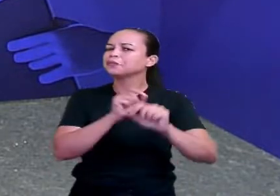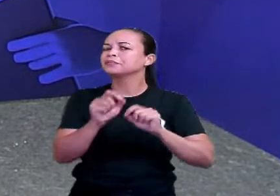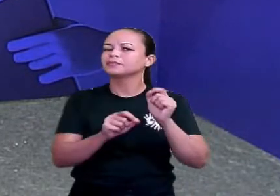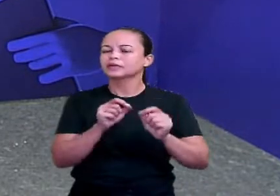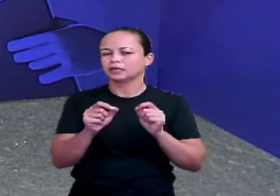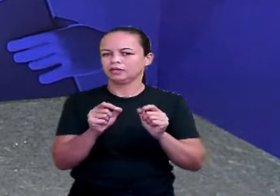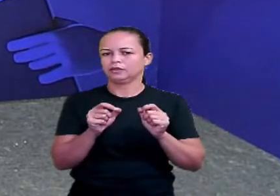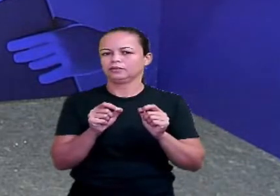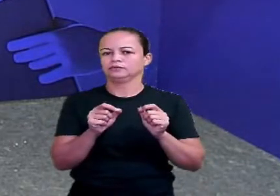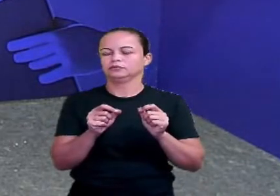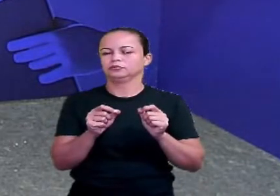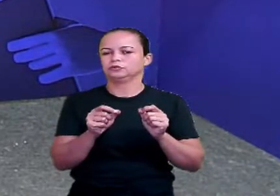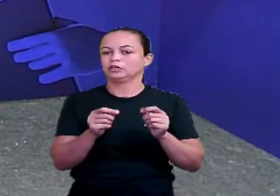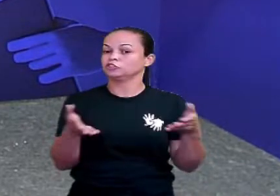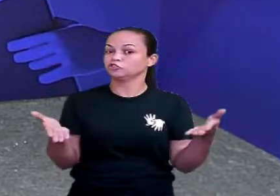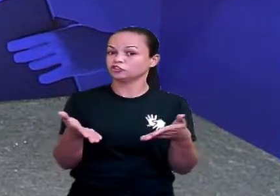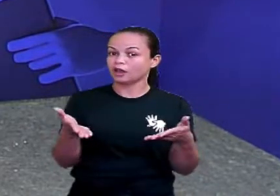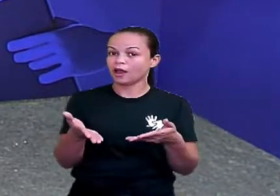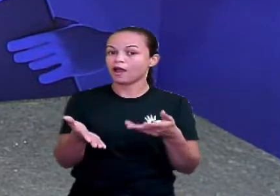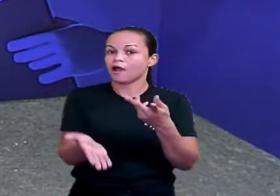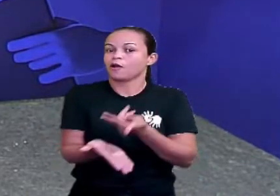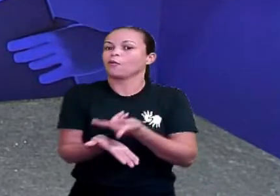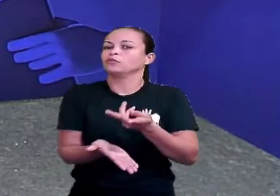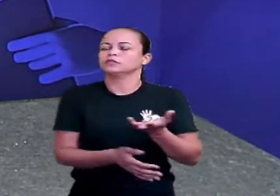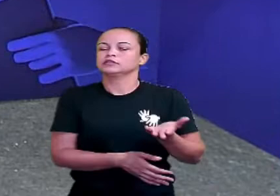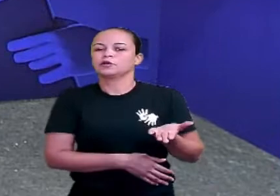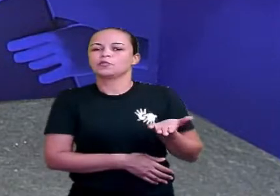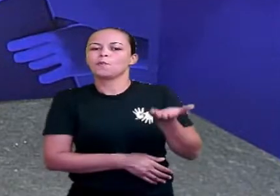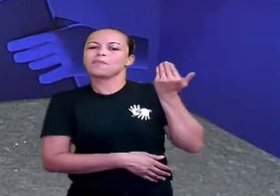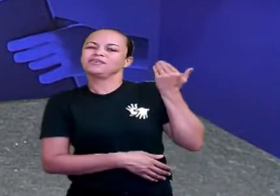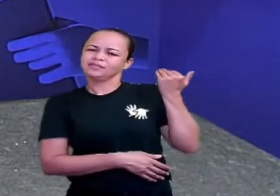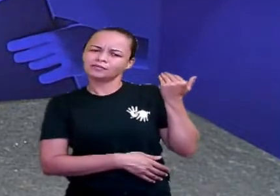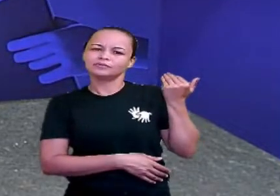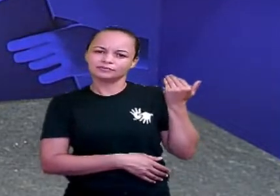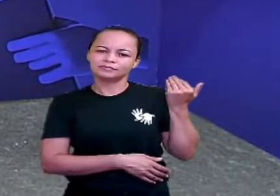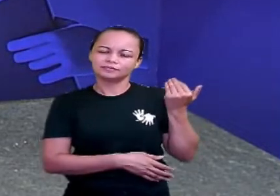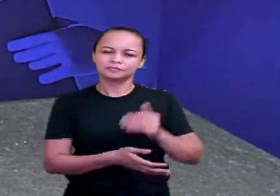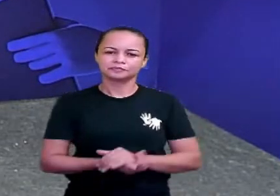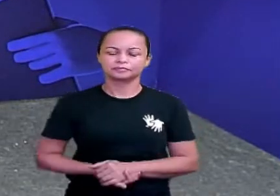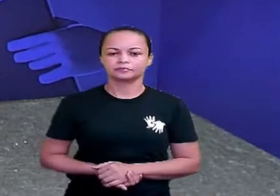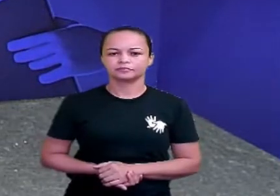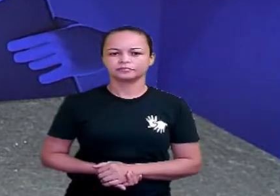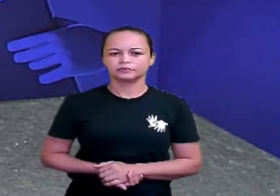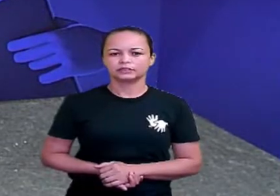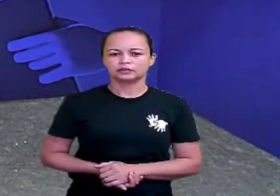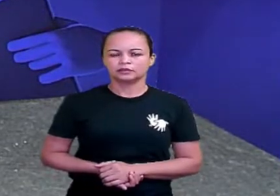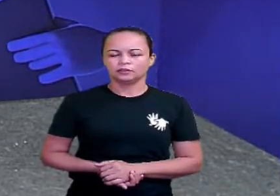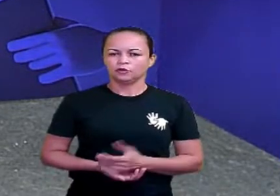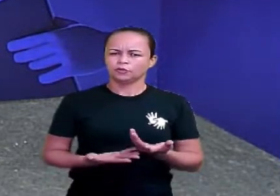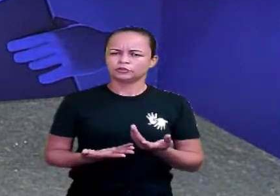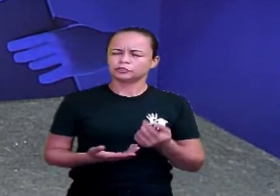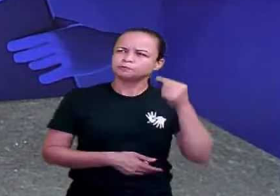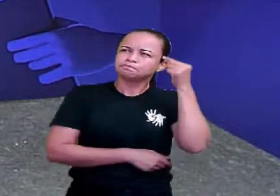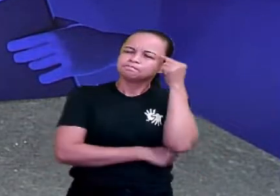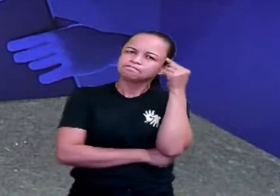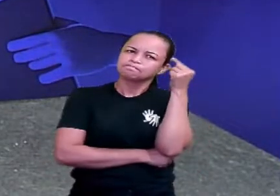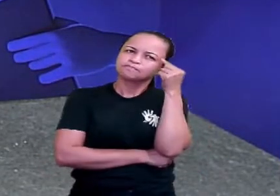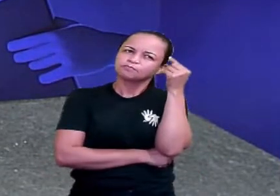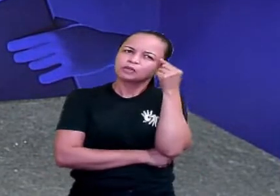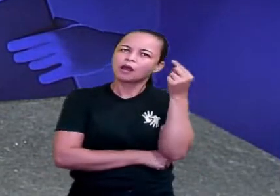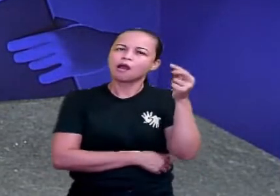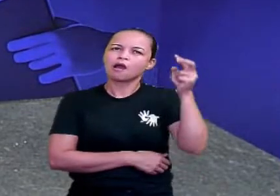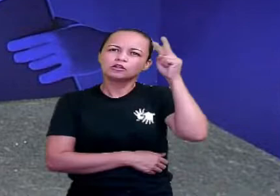já aconteceu. E isso é o quê? O passado. Então, quando a gente para analisar a história, a